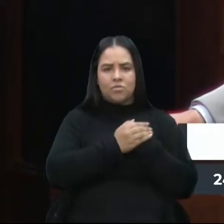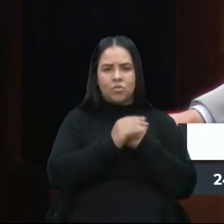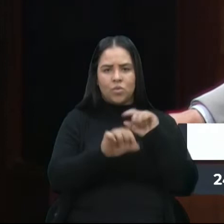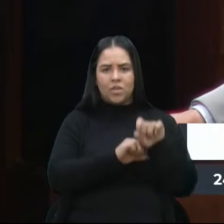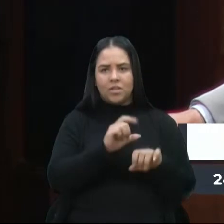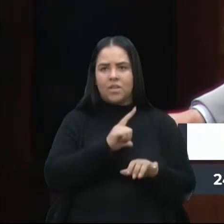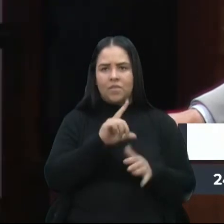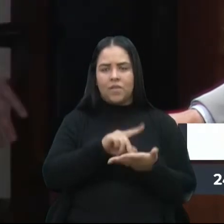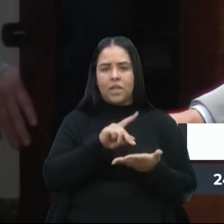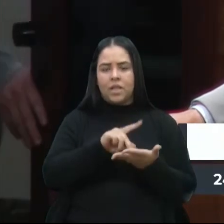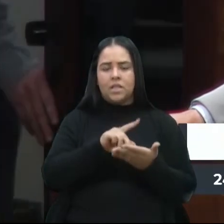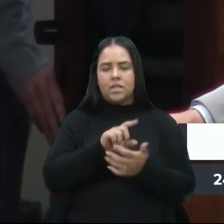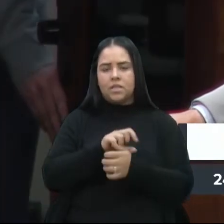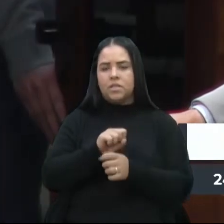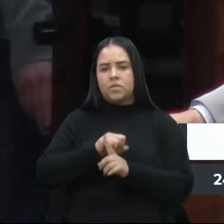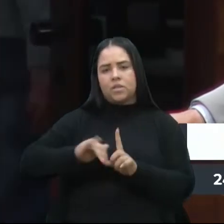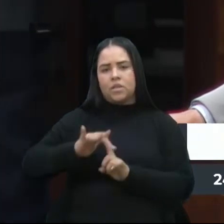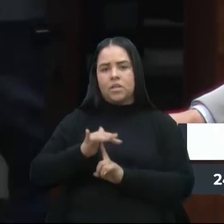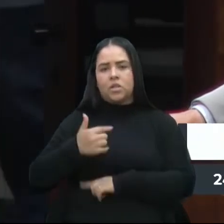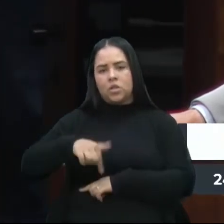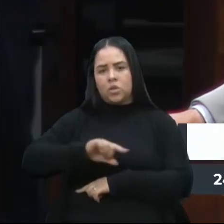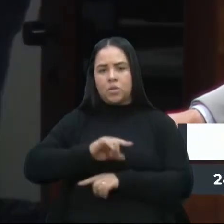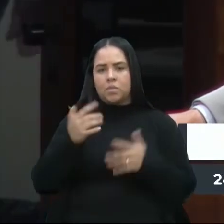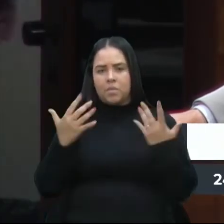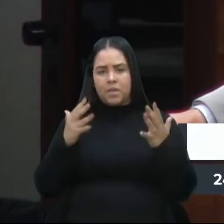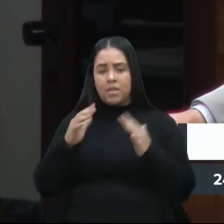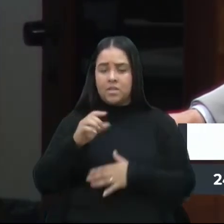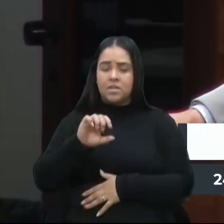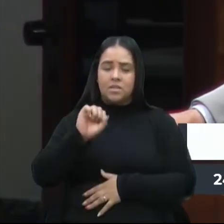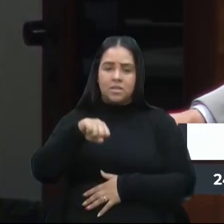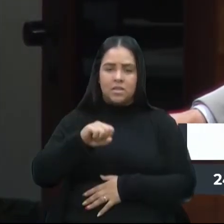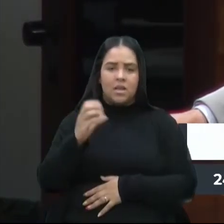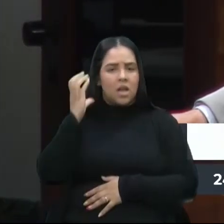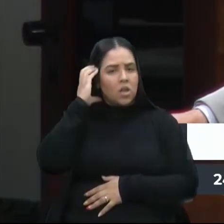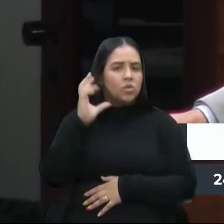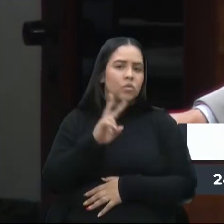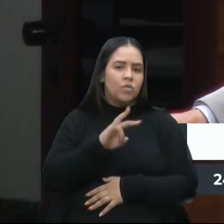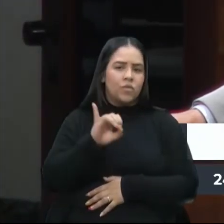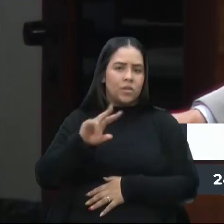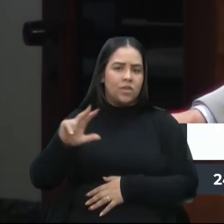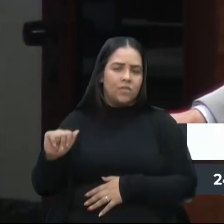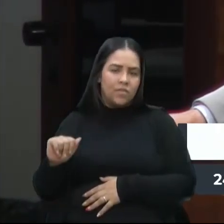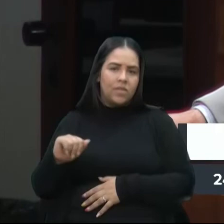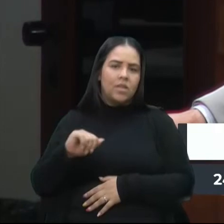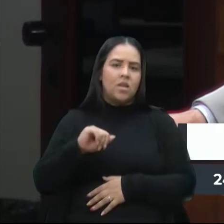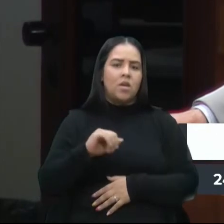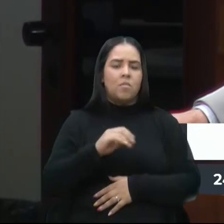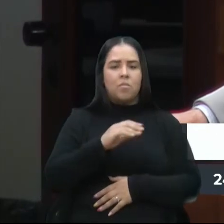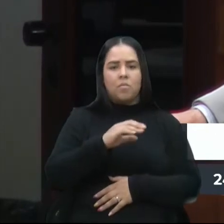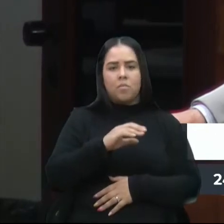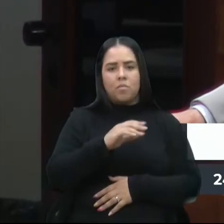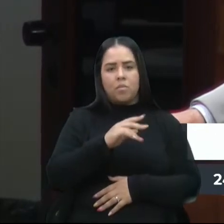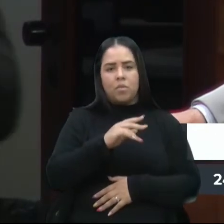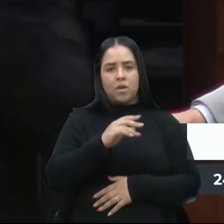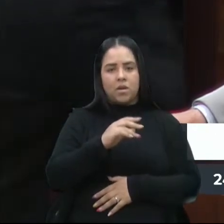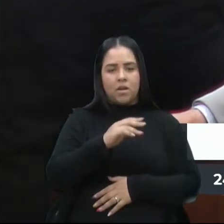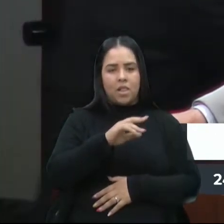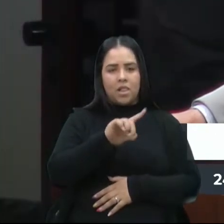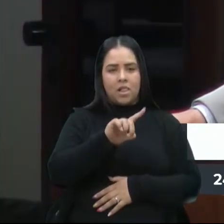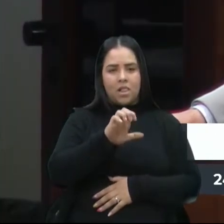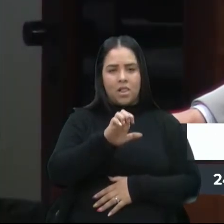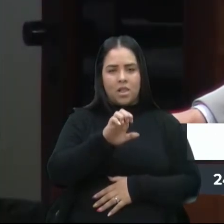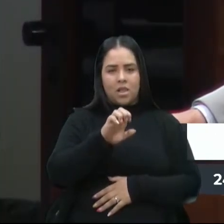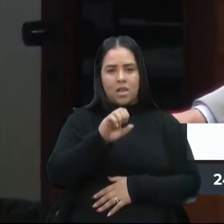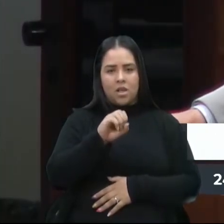sociedade. E tenho que, sim, parabenizar a Rádio Viva, Portal Leovê, entre outros veículos que, de fato, são